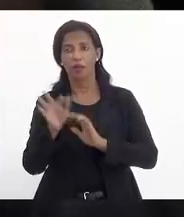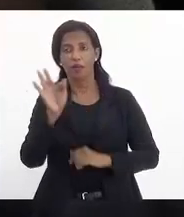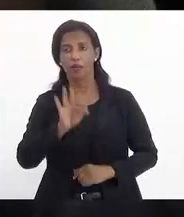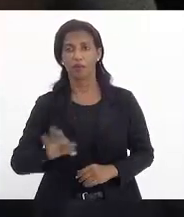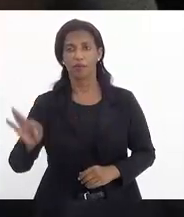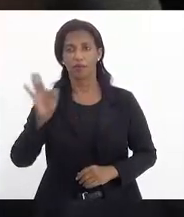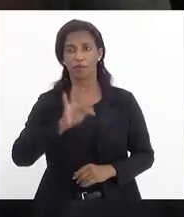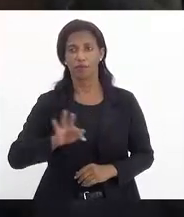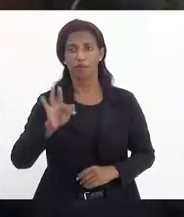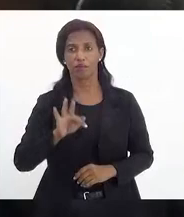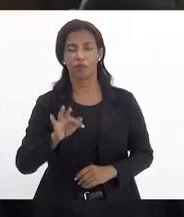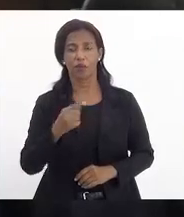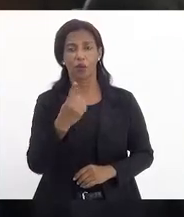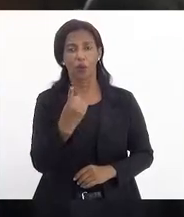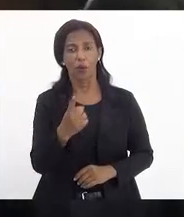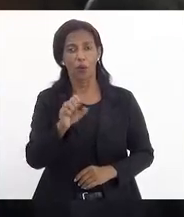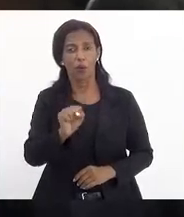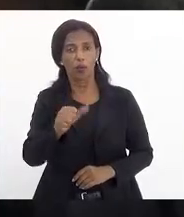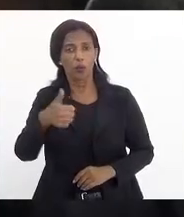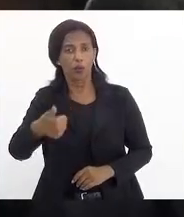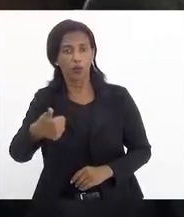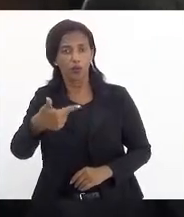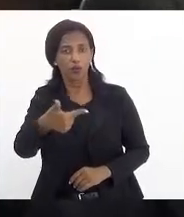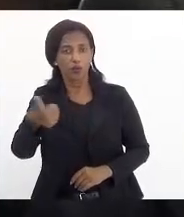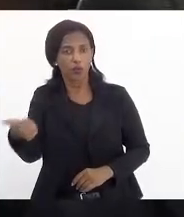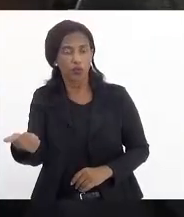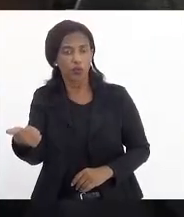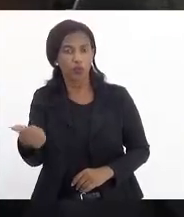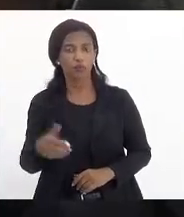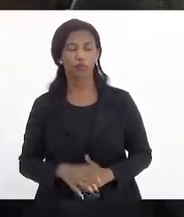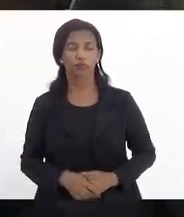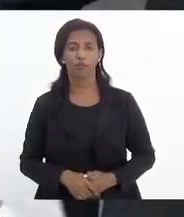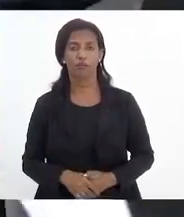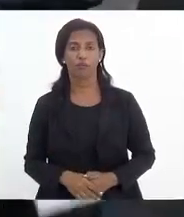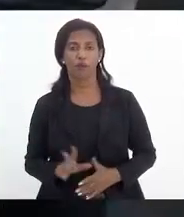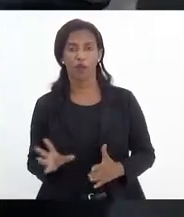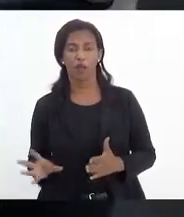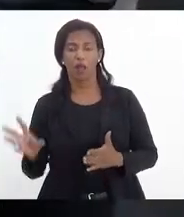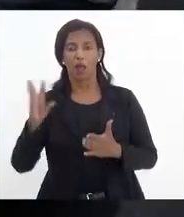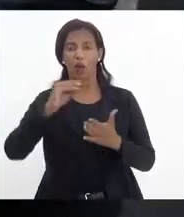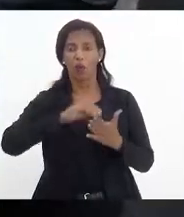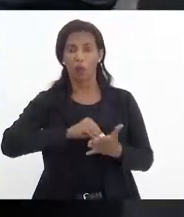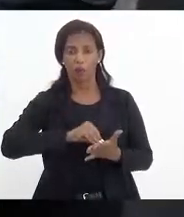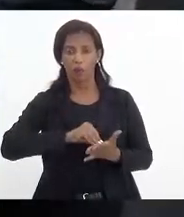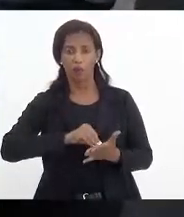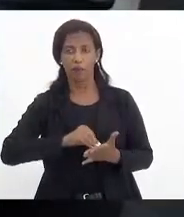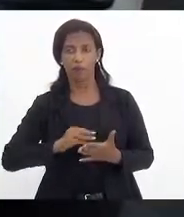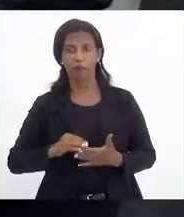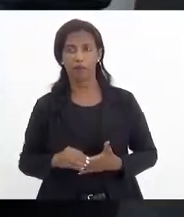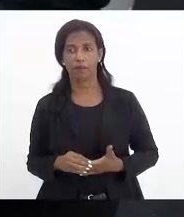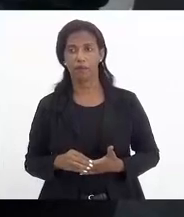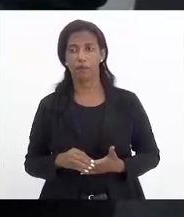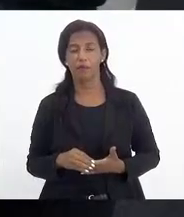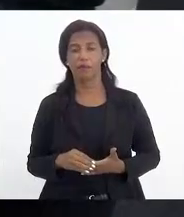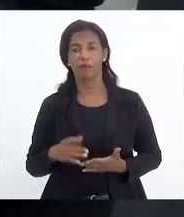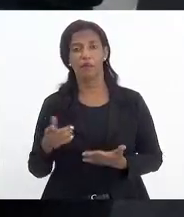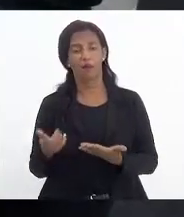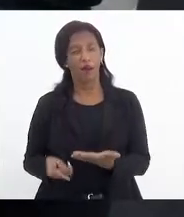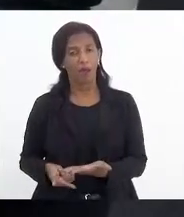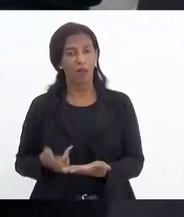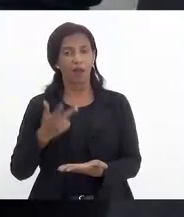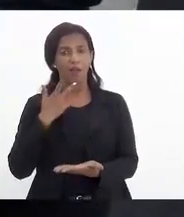Federal 181 de 21. Que a Lei Complementar Federal 181 de 21 é aquela que